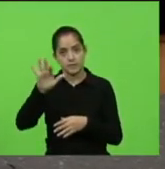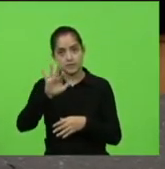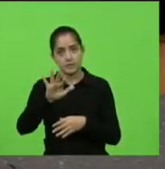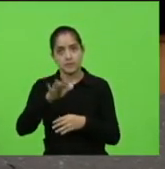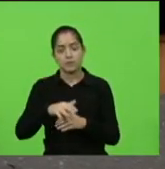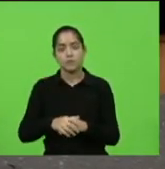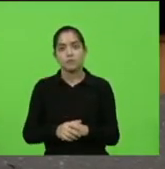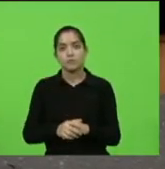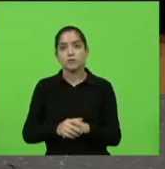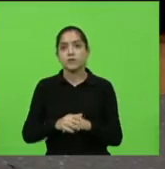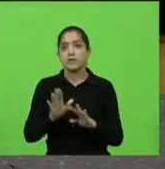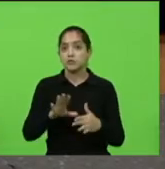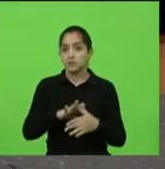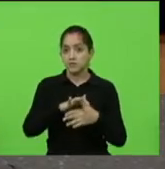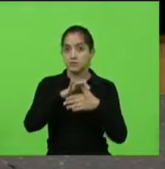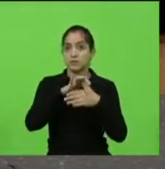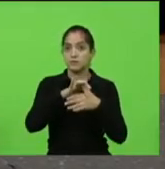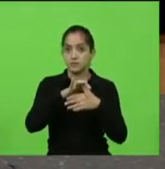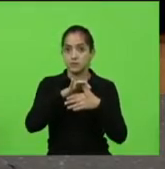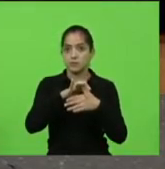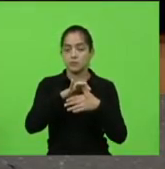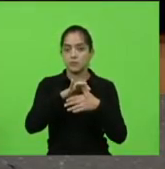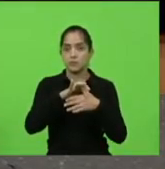Já se destacou como deputado estadual, momentos